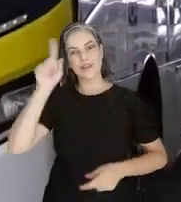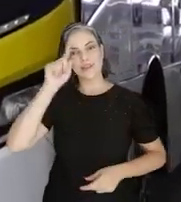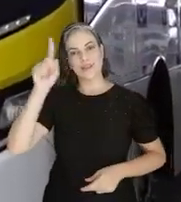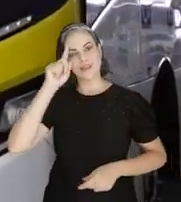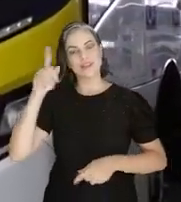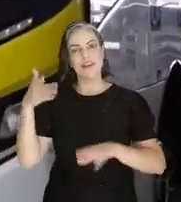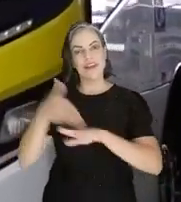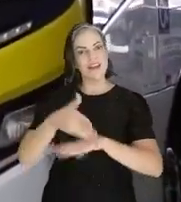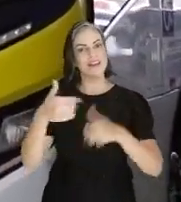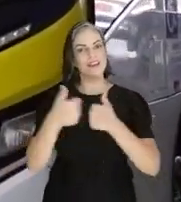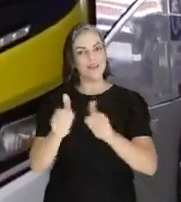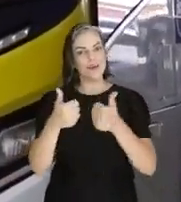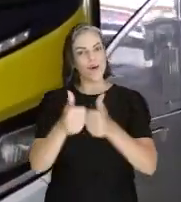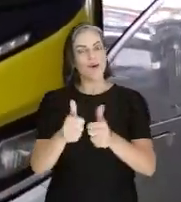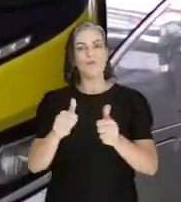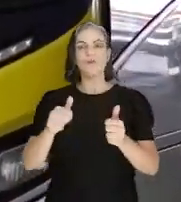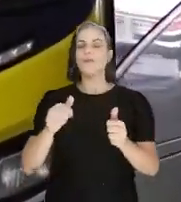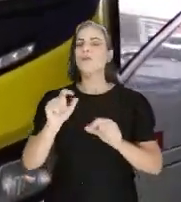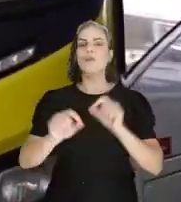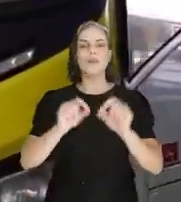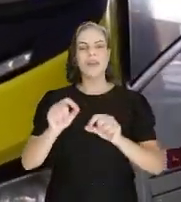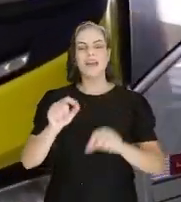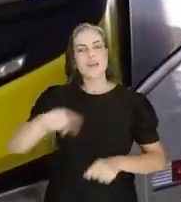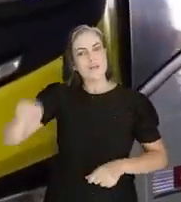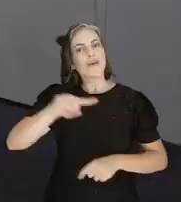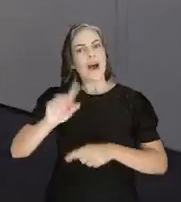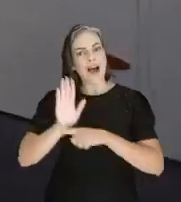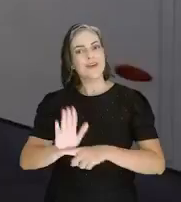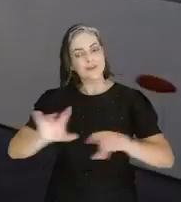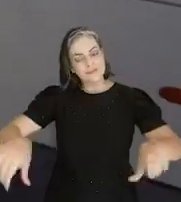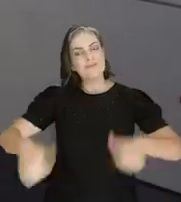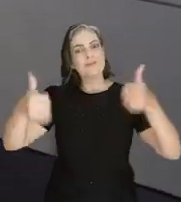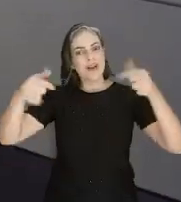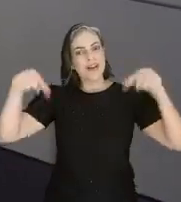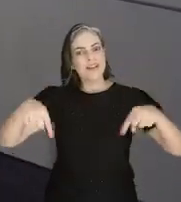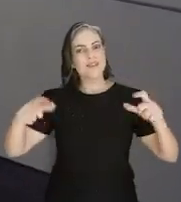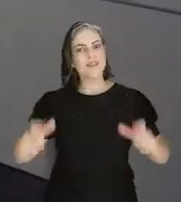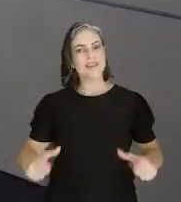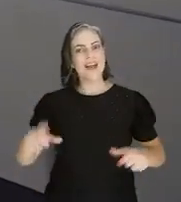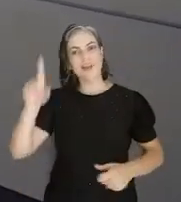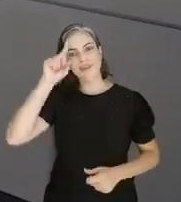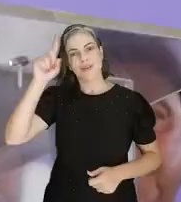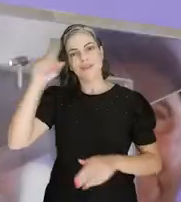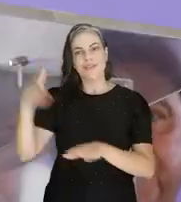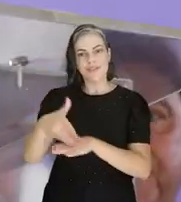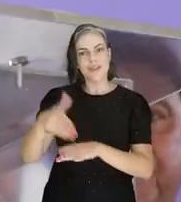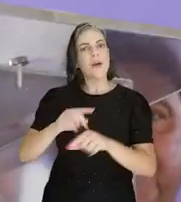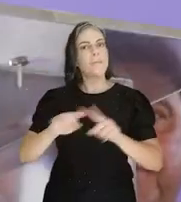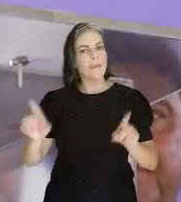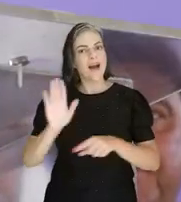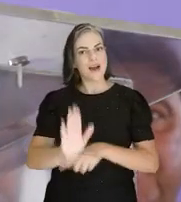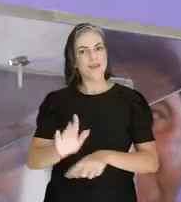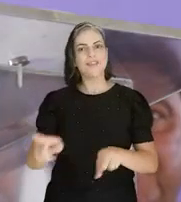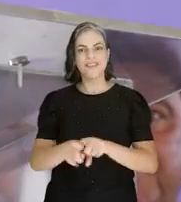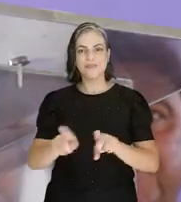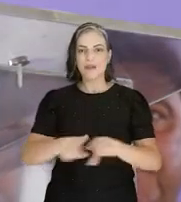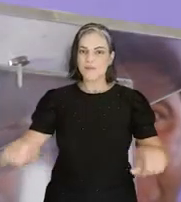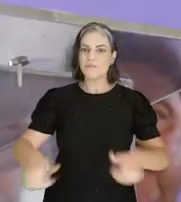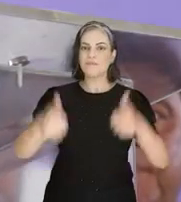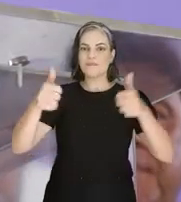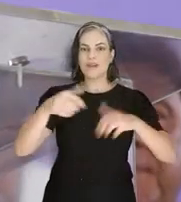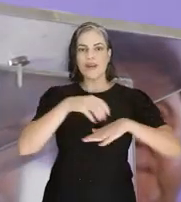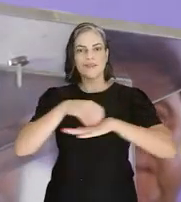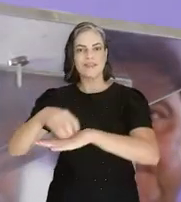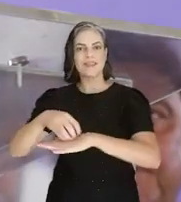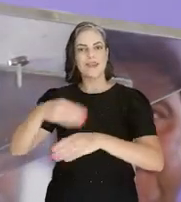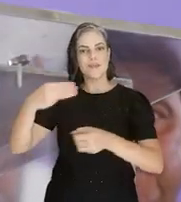no ônibus e faz o seu trabalho, ele ajudou a construir o terminal rodoviário aqui, onde ele vai passar todos os dias. Ele contribuiu para a melhoria da mobilidade urbana